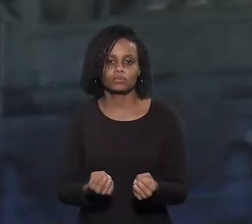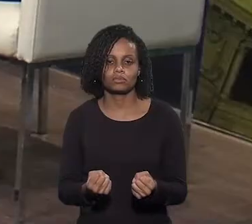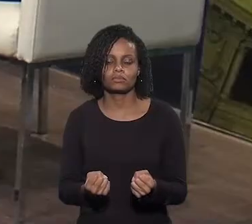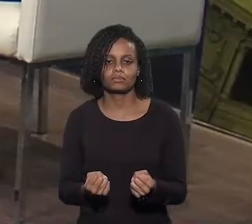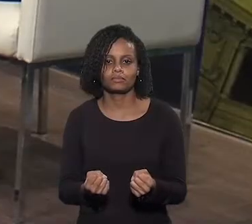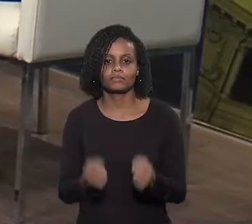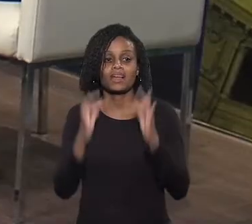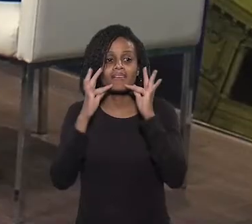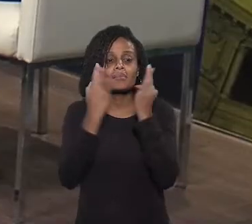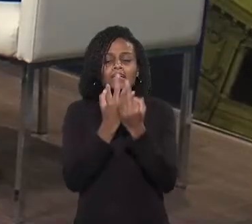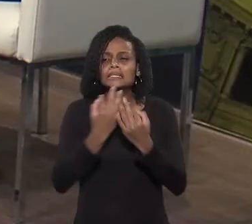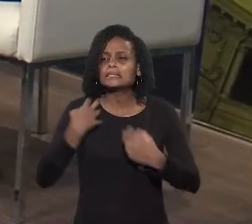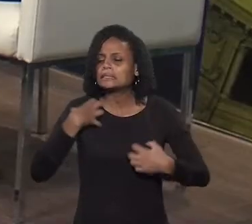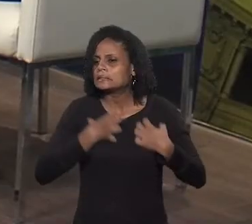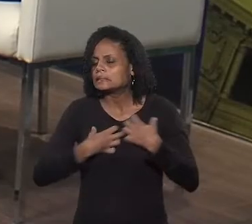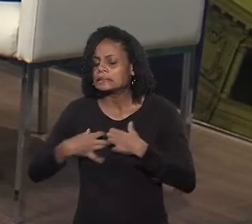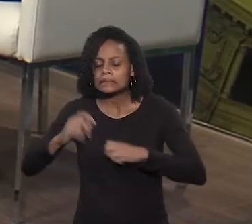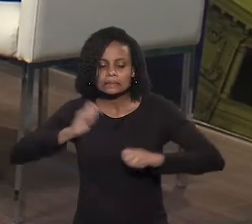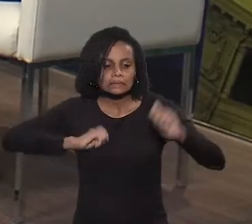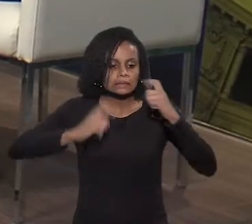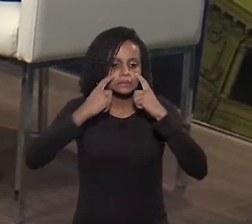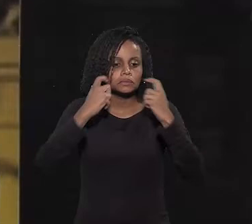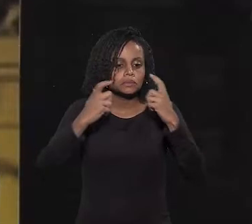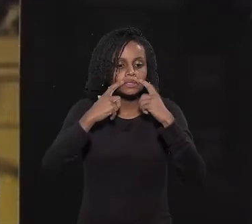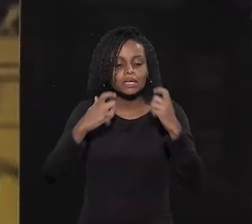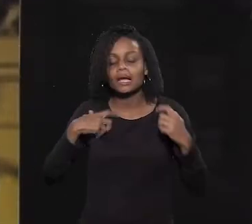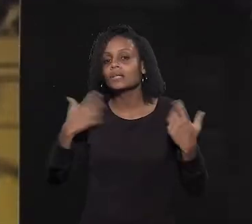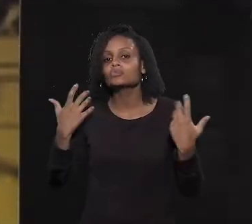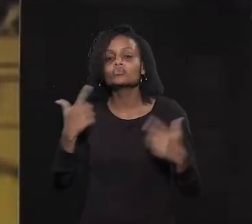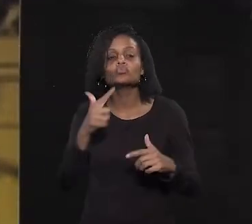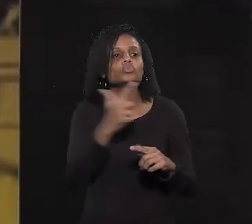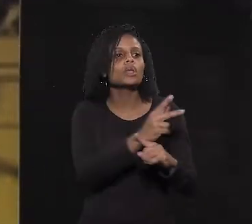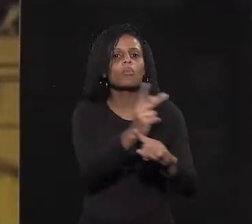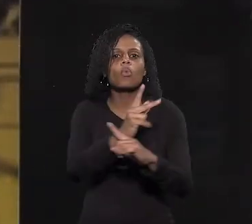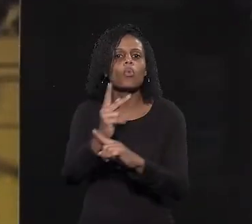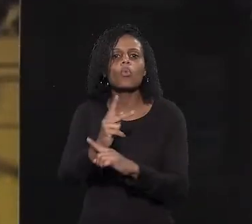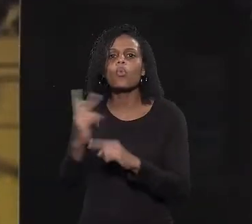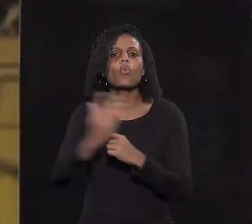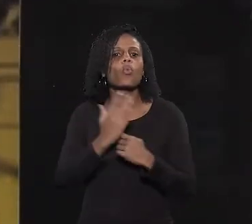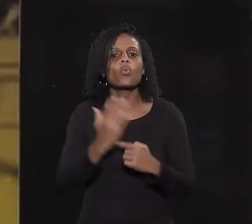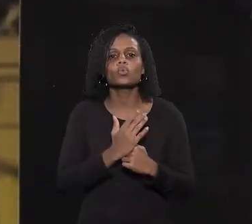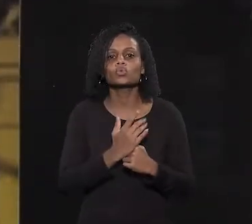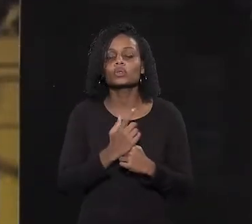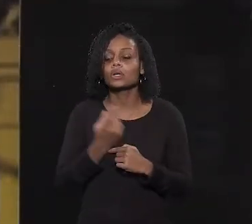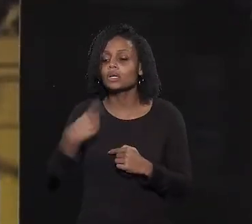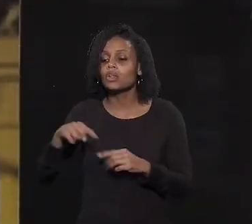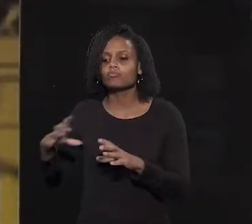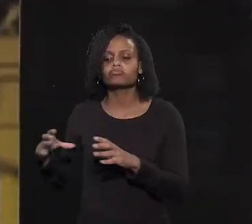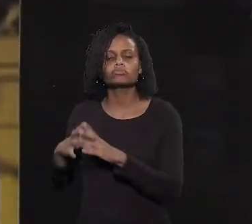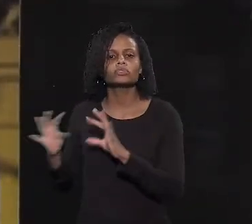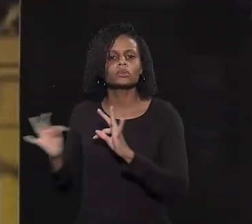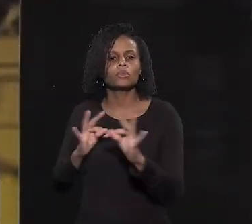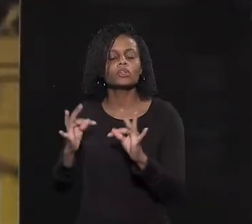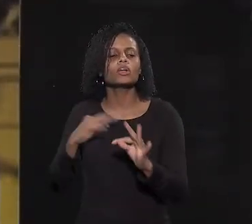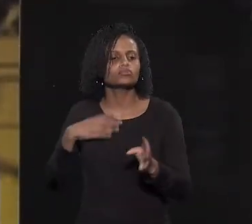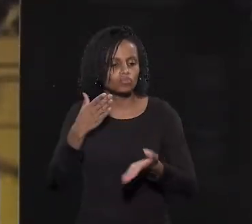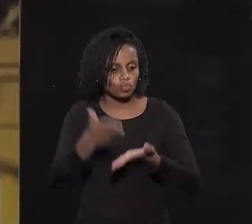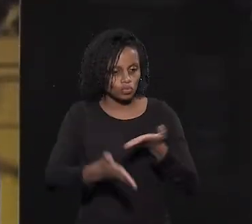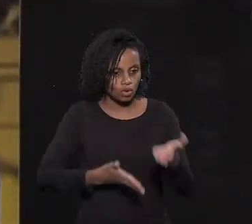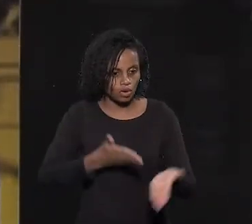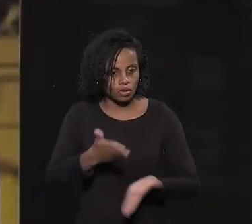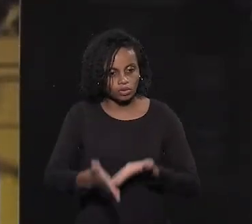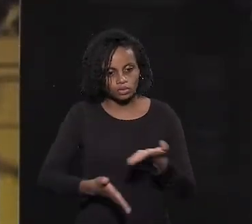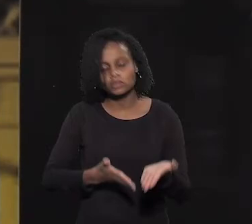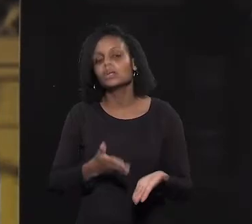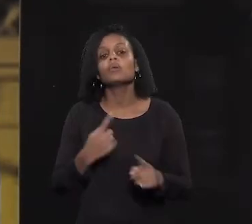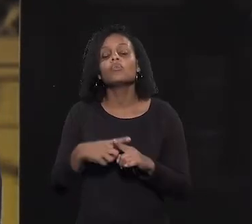família chorando, a família não tinha mais a quem recorrer. Não tinha mais a quem recorrer. E nós ficamos com ele, estamos cuidando da